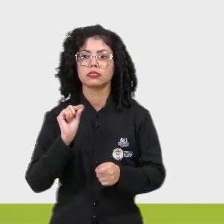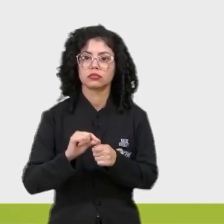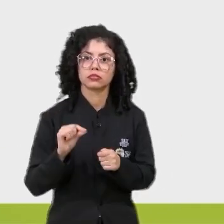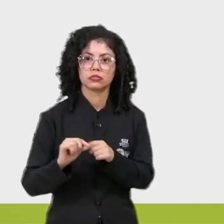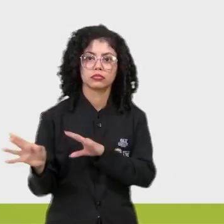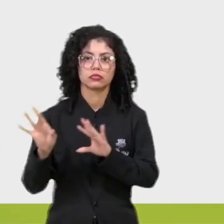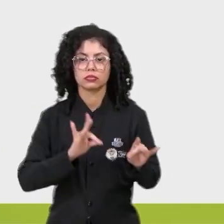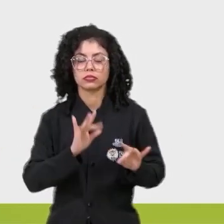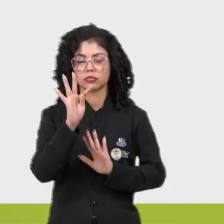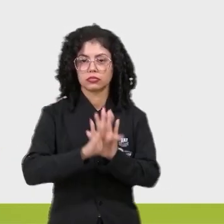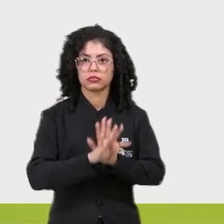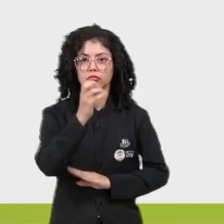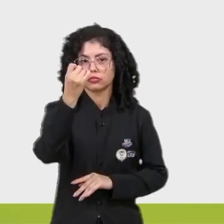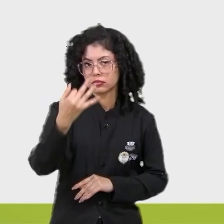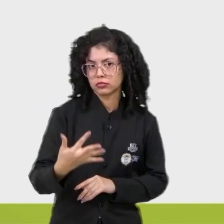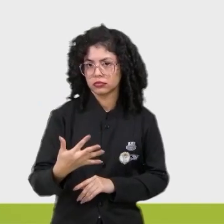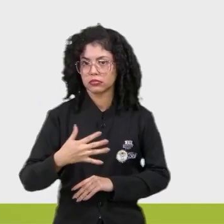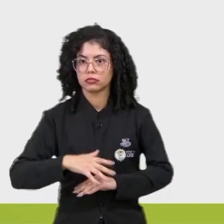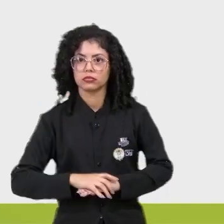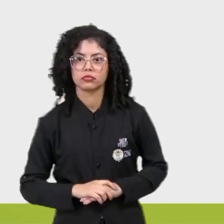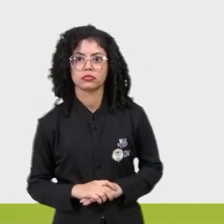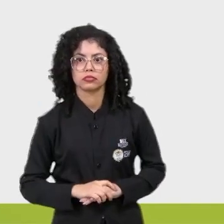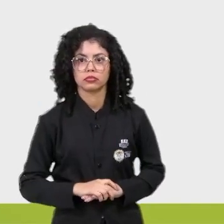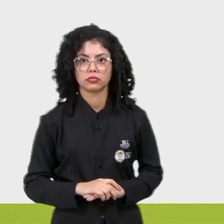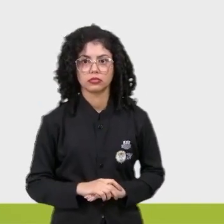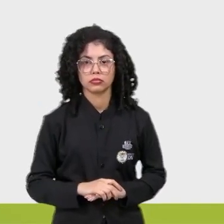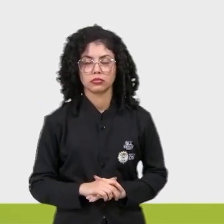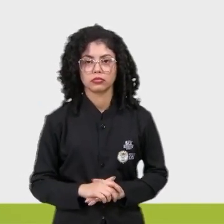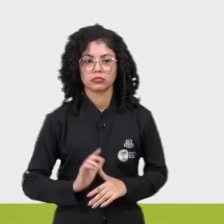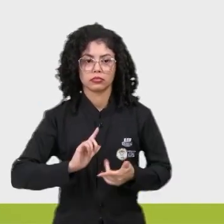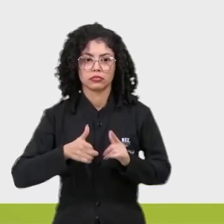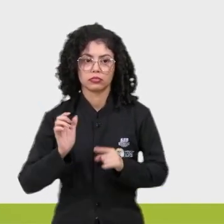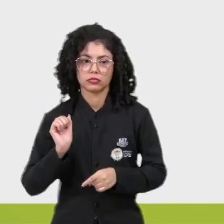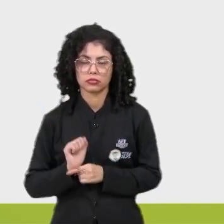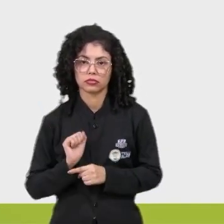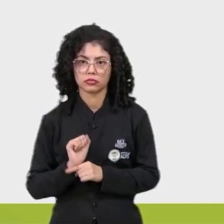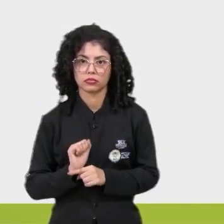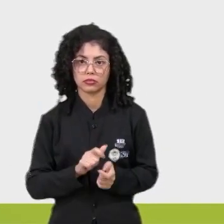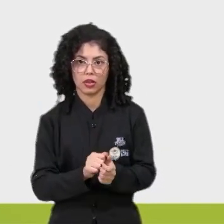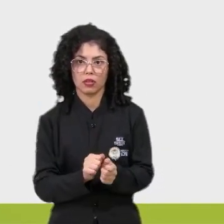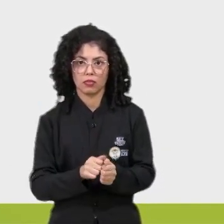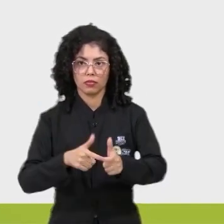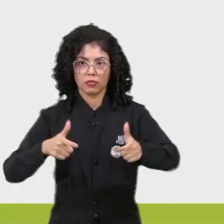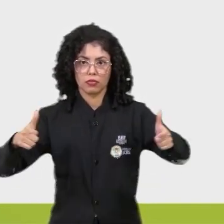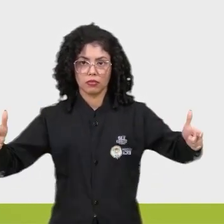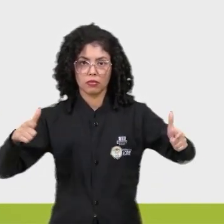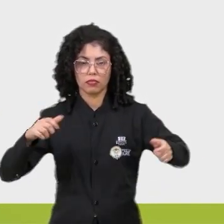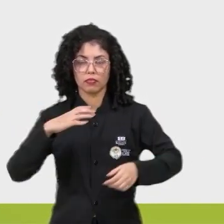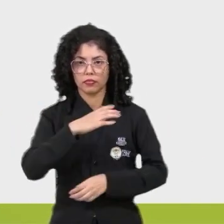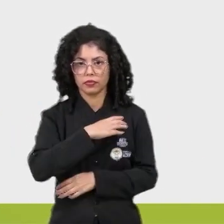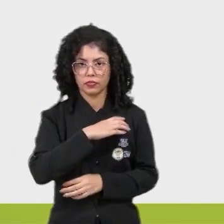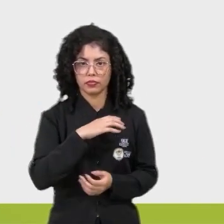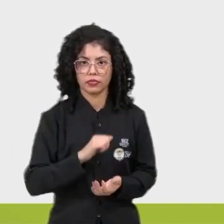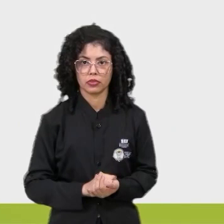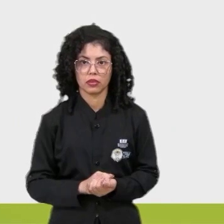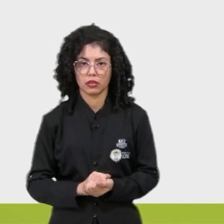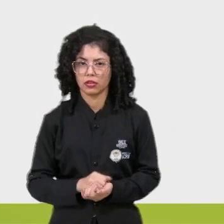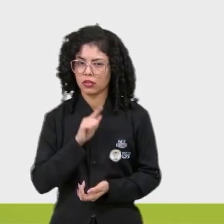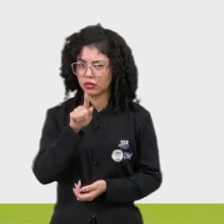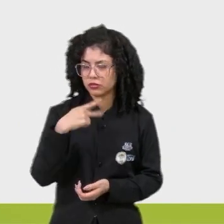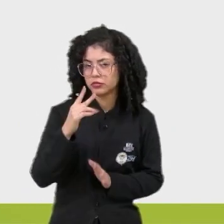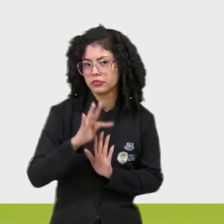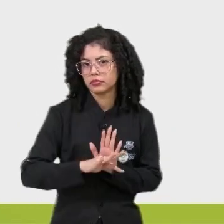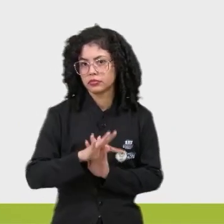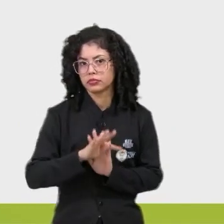contemporâneos, ressaltado no texto, explica-se pela letra A. Expansão de áreas metropolitanas, é isso que o texto